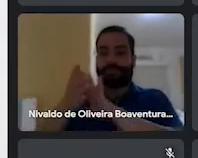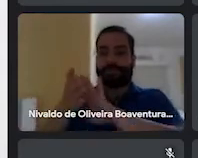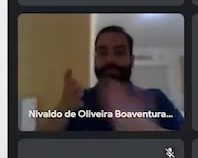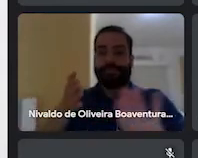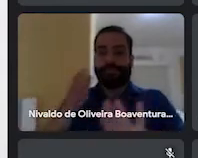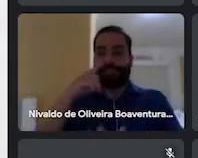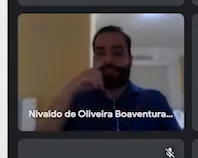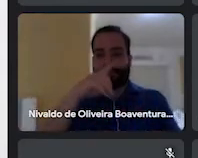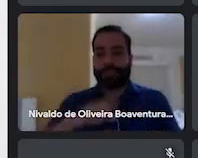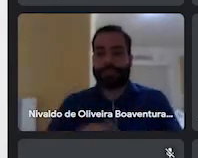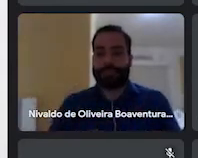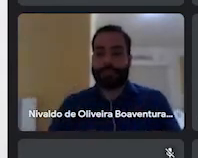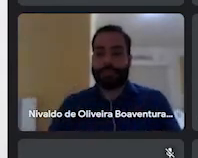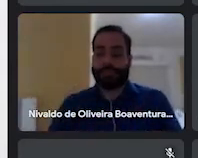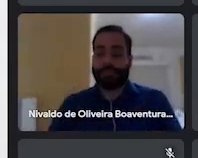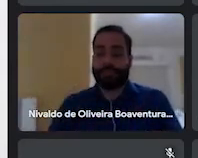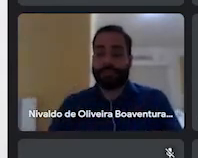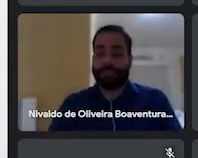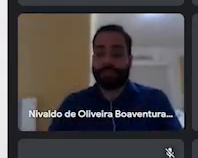Então,